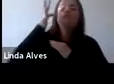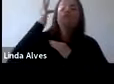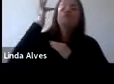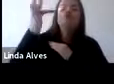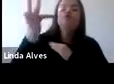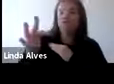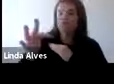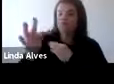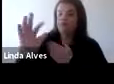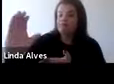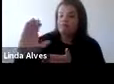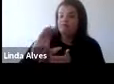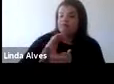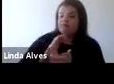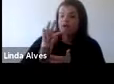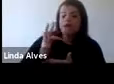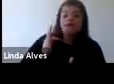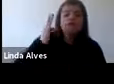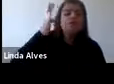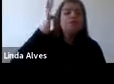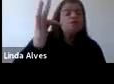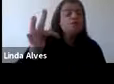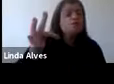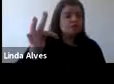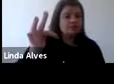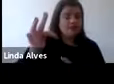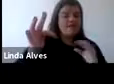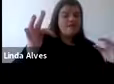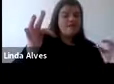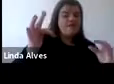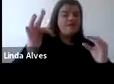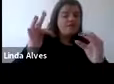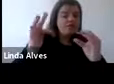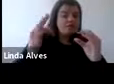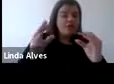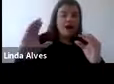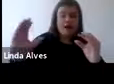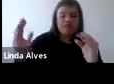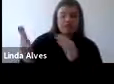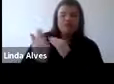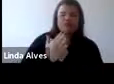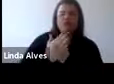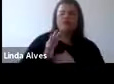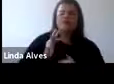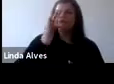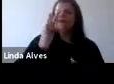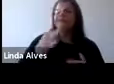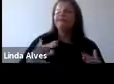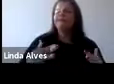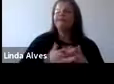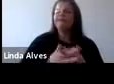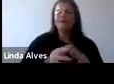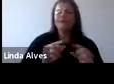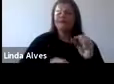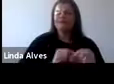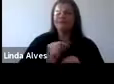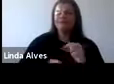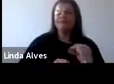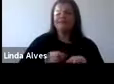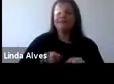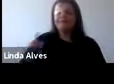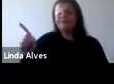a investimentos em auxílio futuros. Com a confusão a respeito do